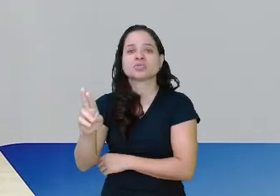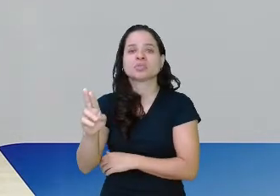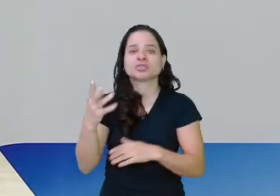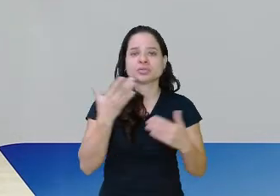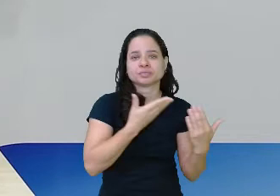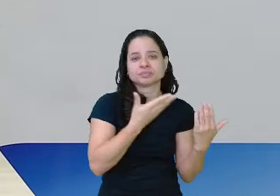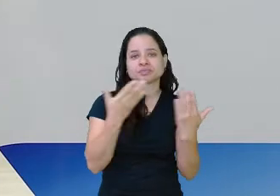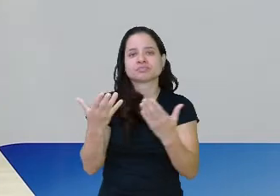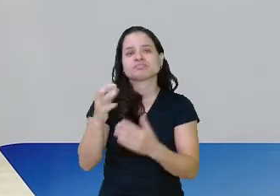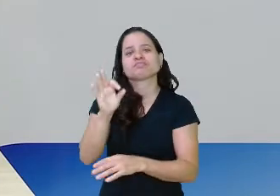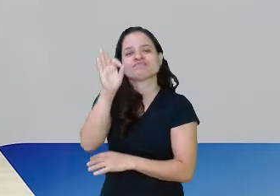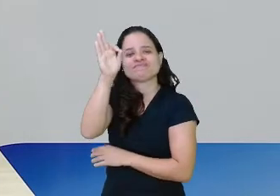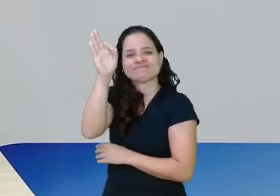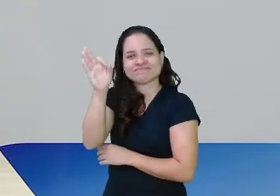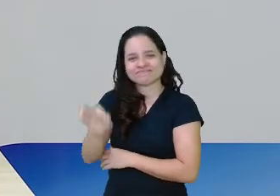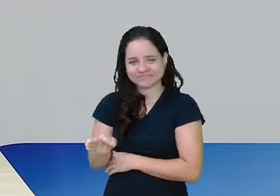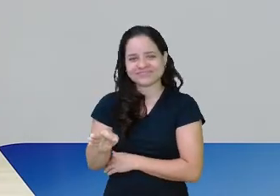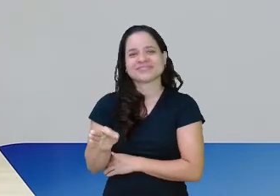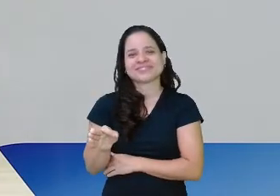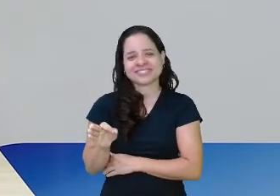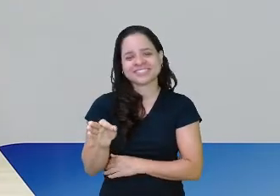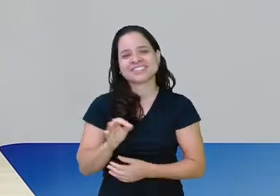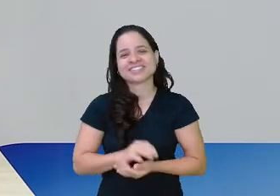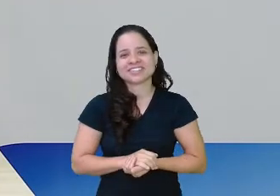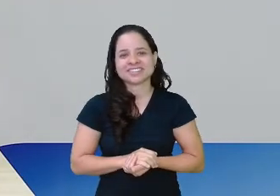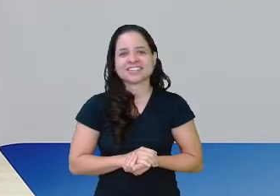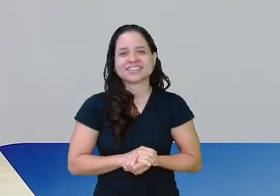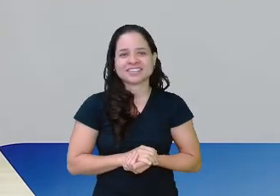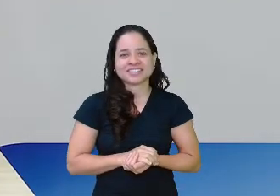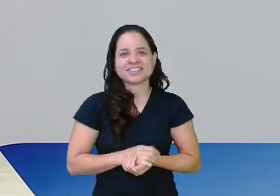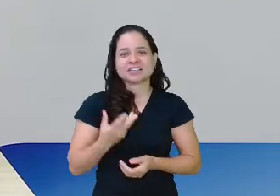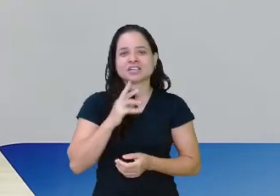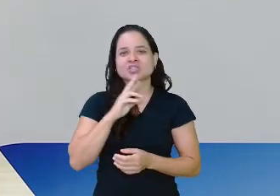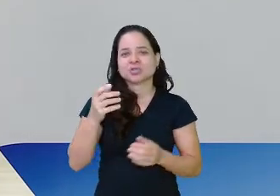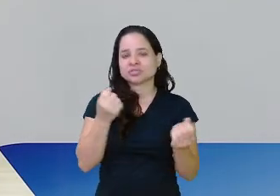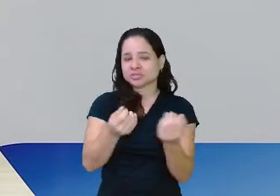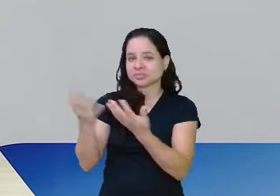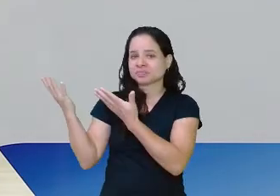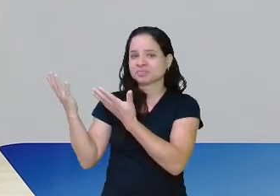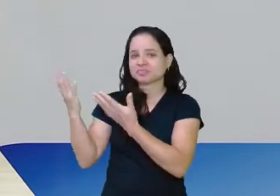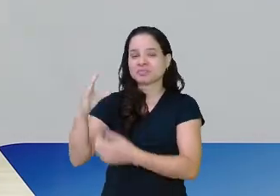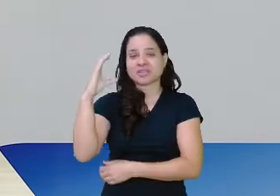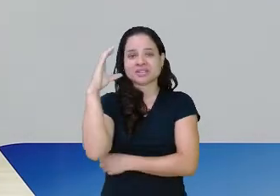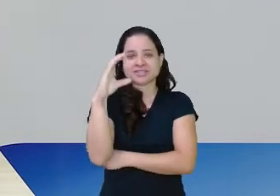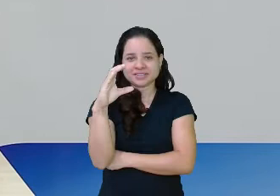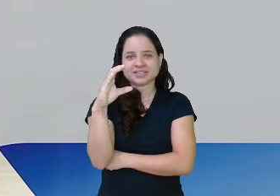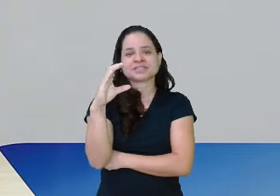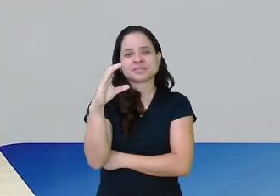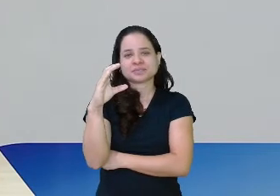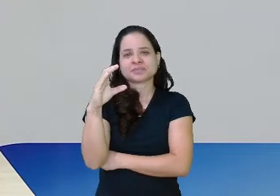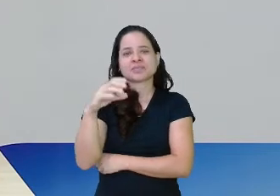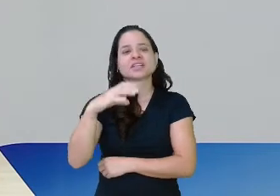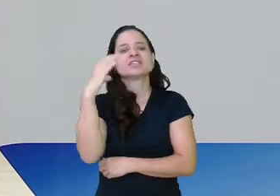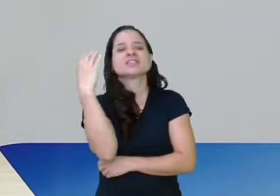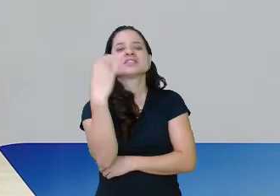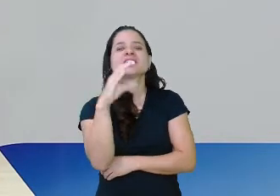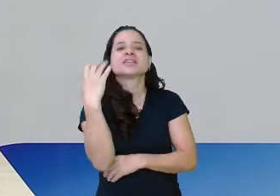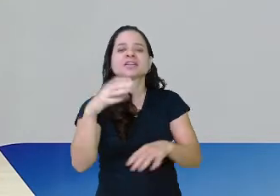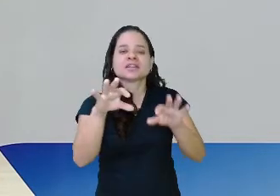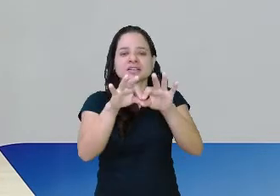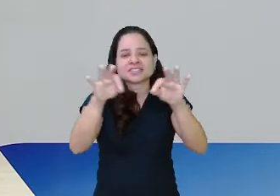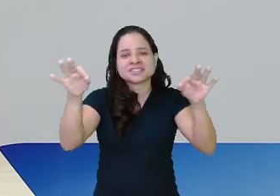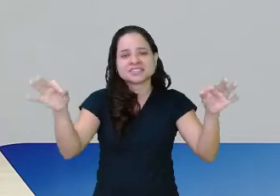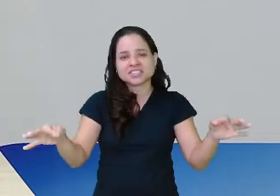está corretíssima. Está aqui na letra C. centenas simples. Você